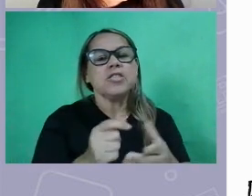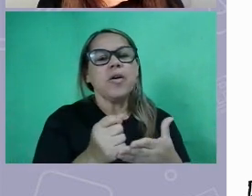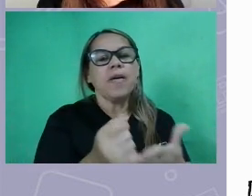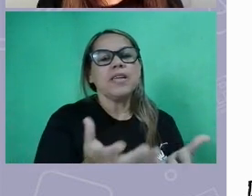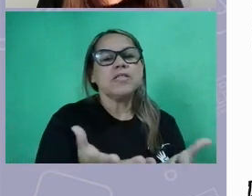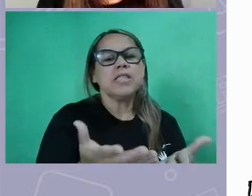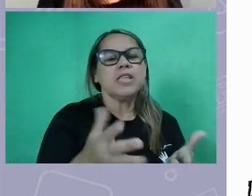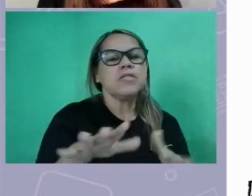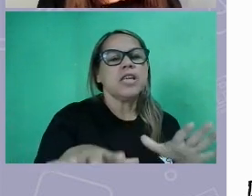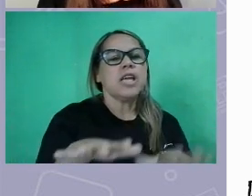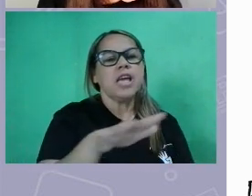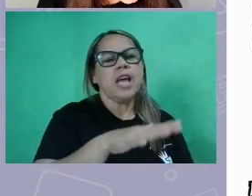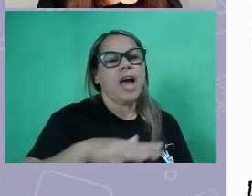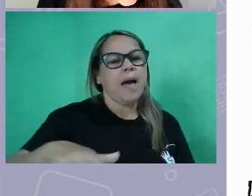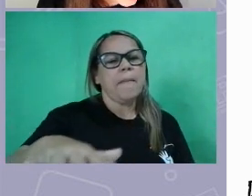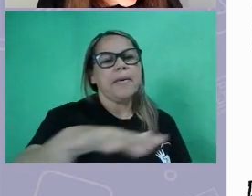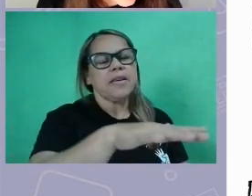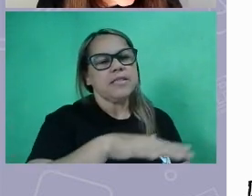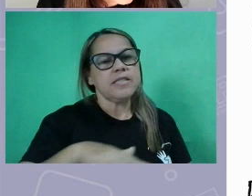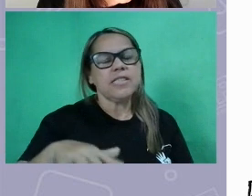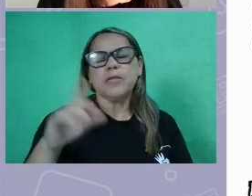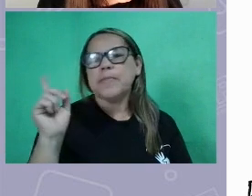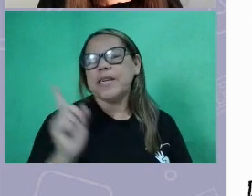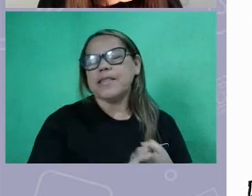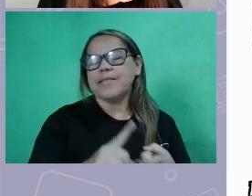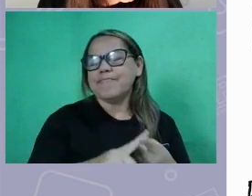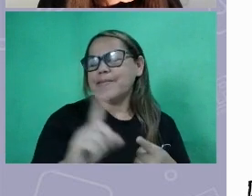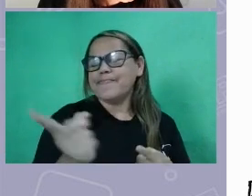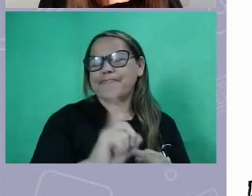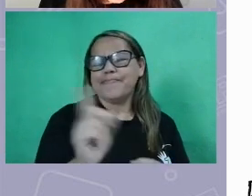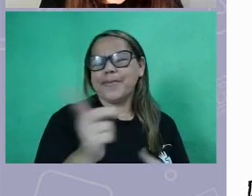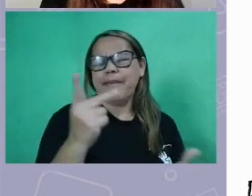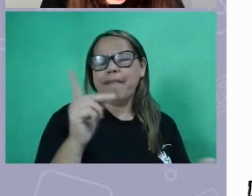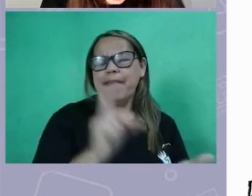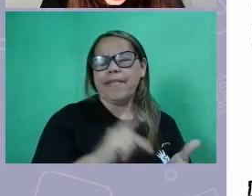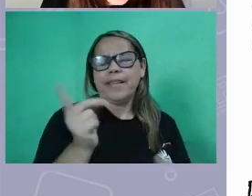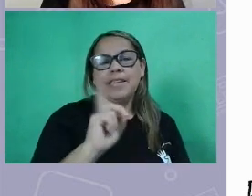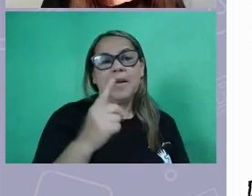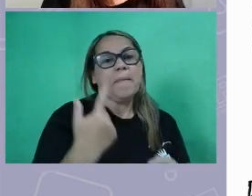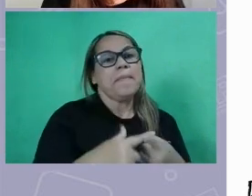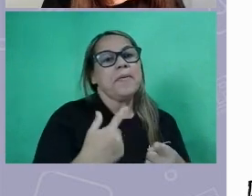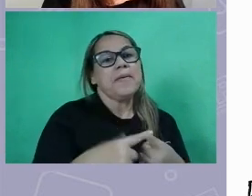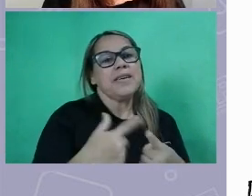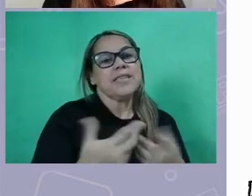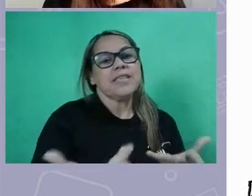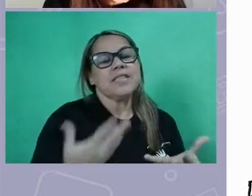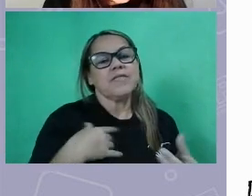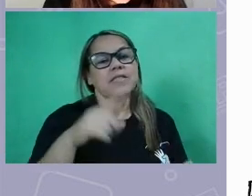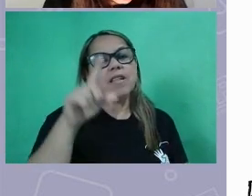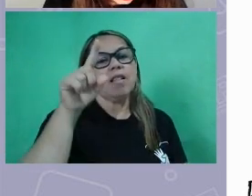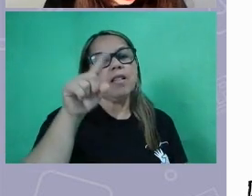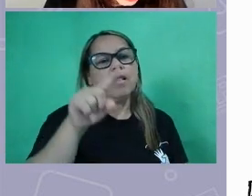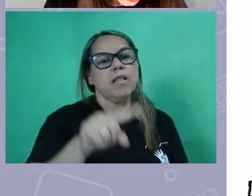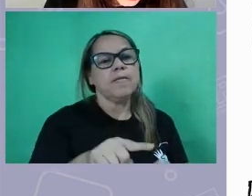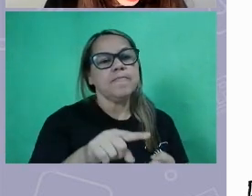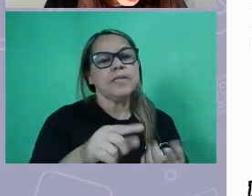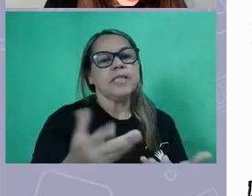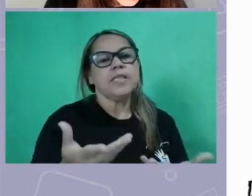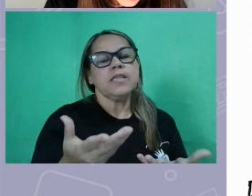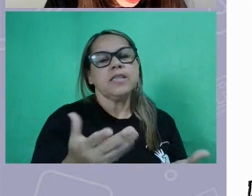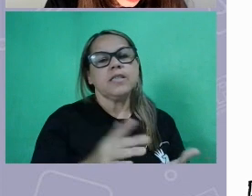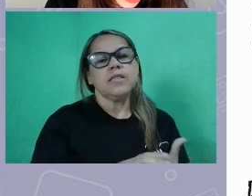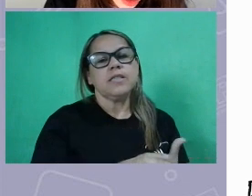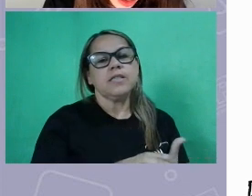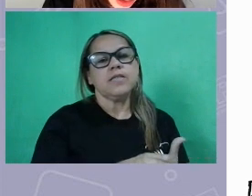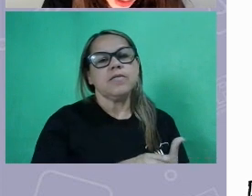tais ambientes né e também não é verdade né se você diminuir a dimensão aí deixa eu marcar